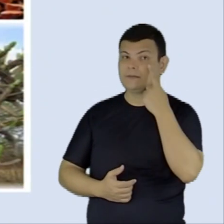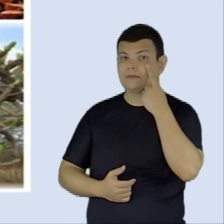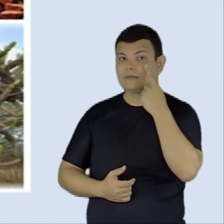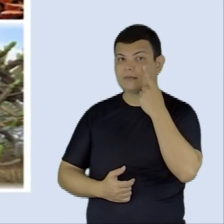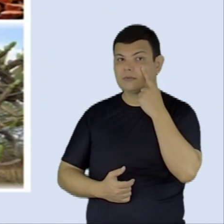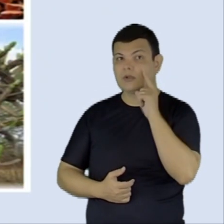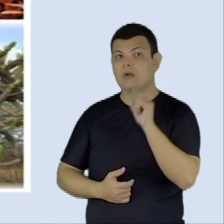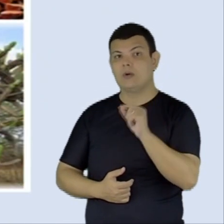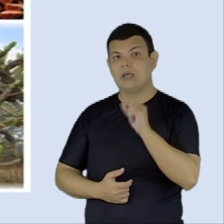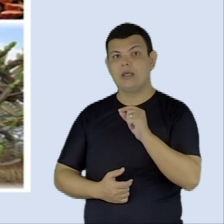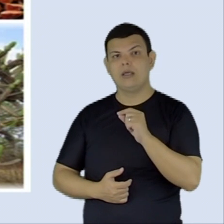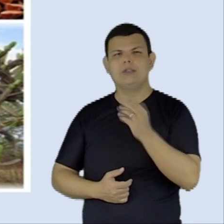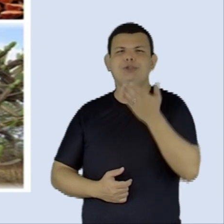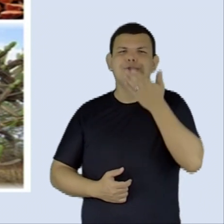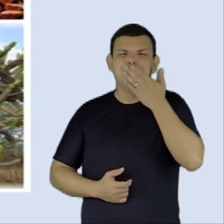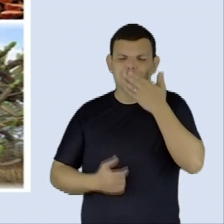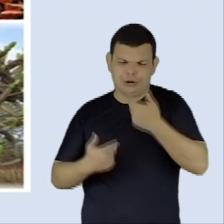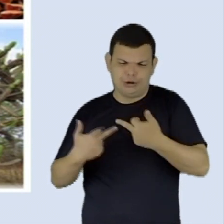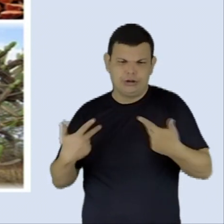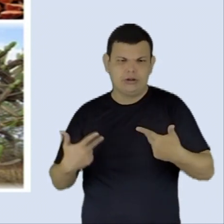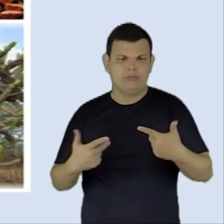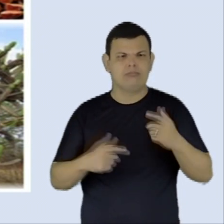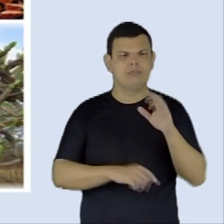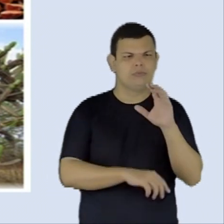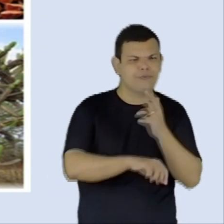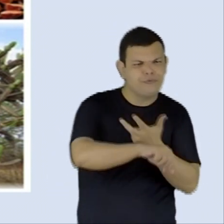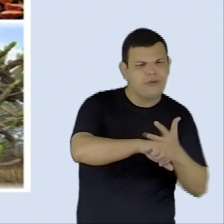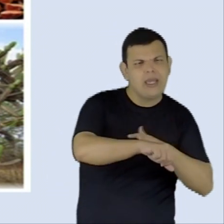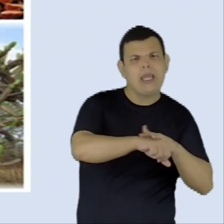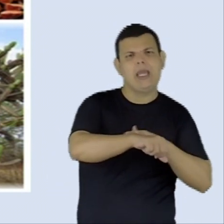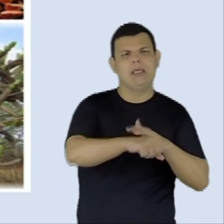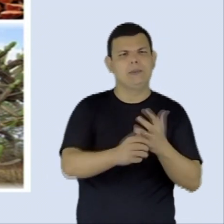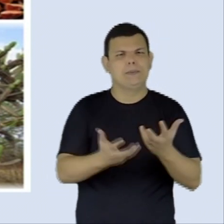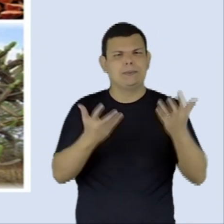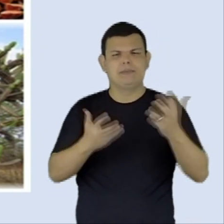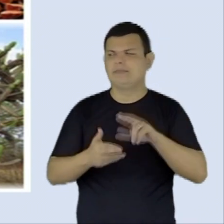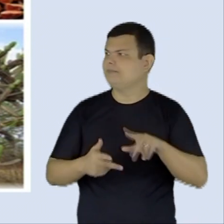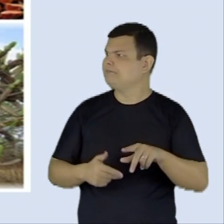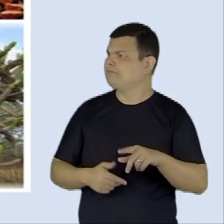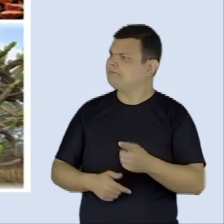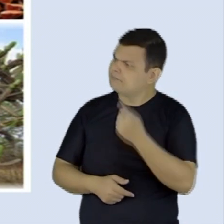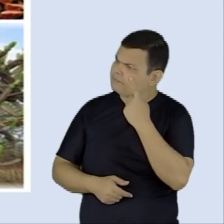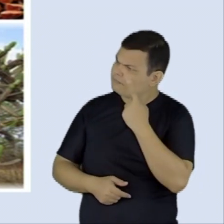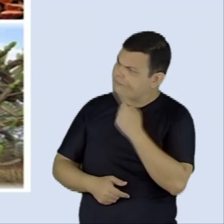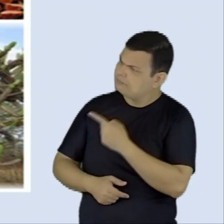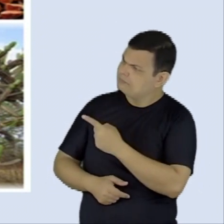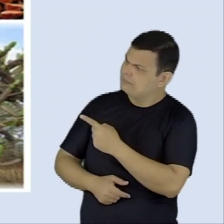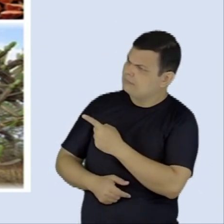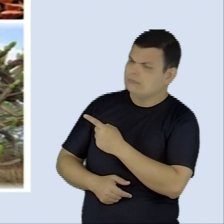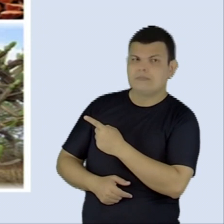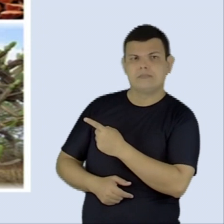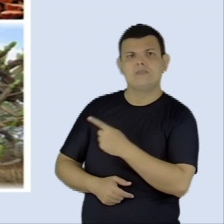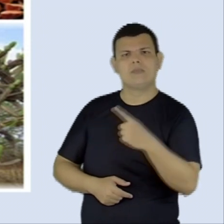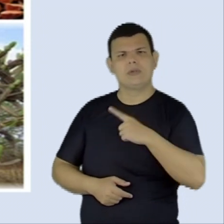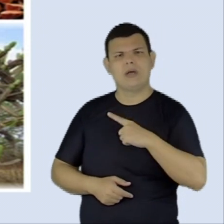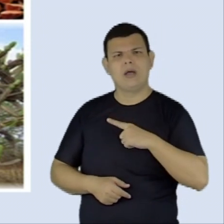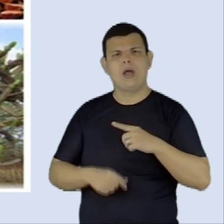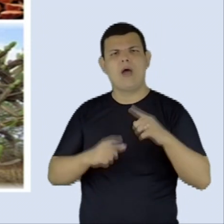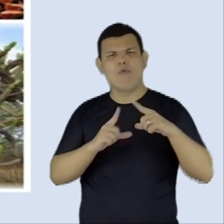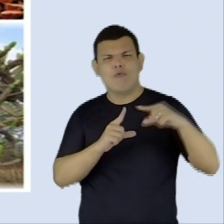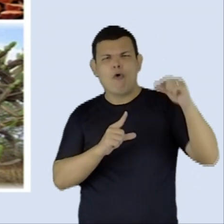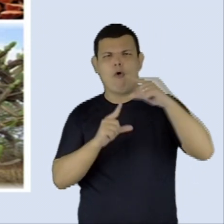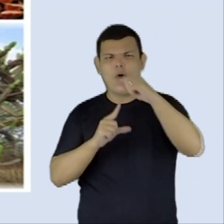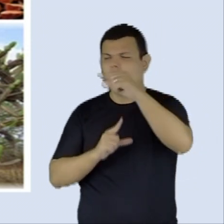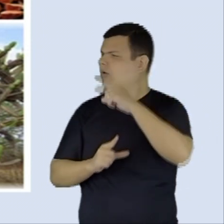um pouco sobre os tipos de vegetação e clima. Vocês observam aqui, né, uma folhagem,